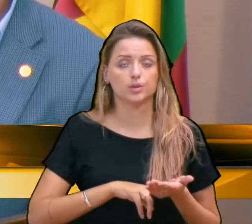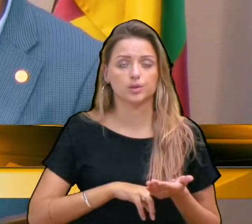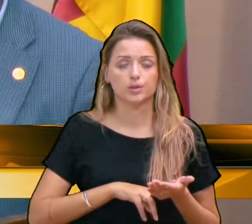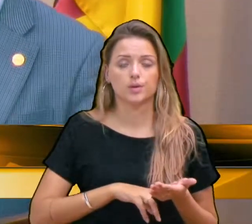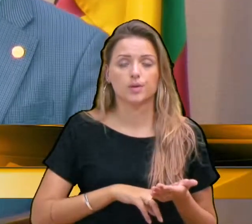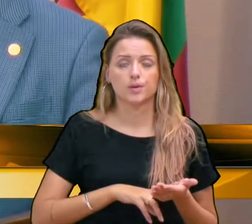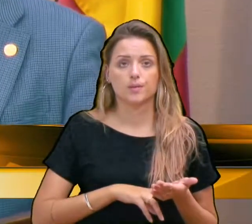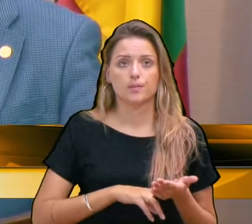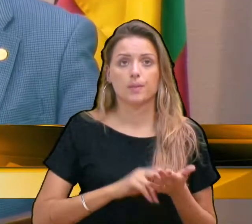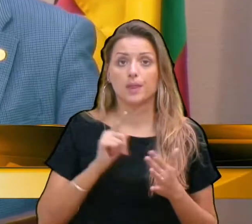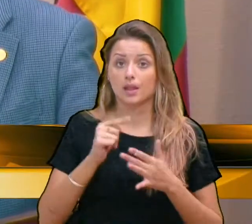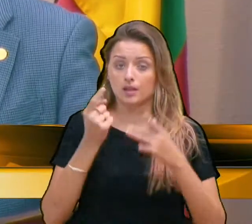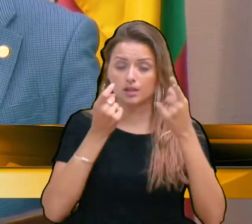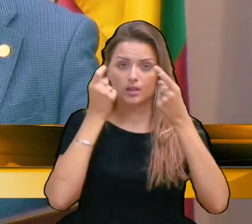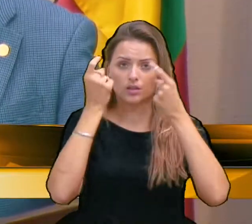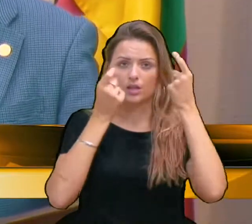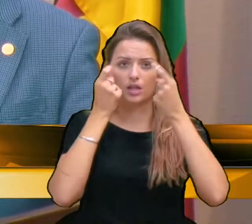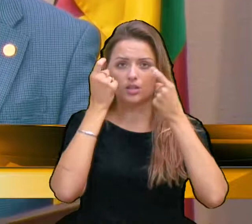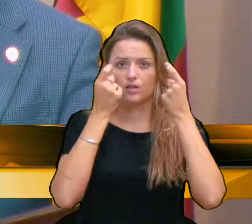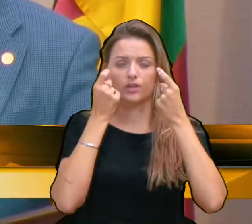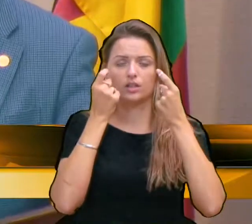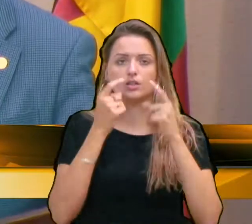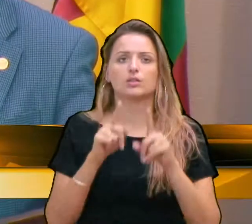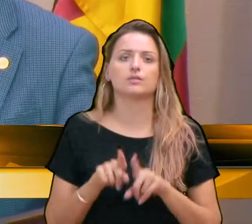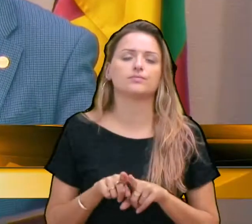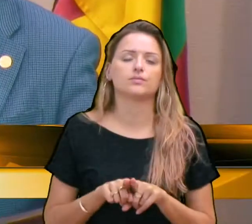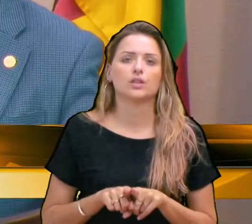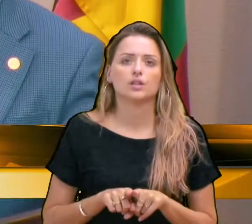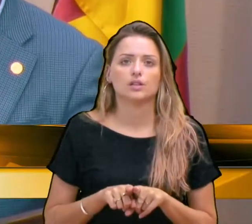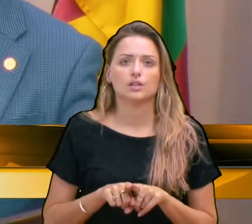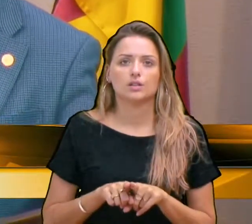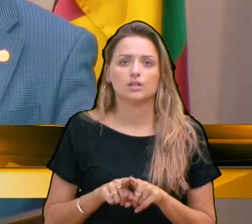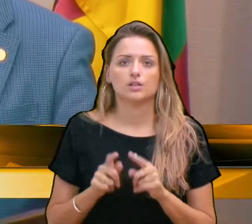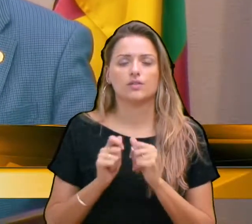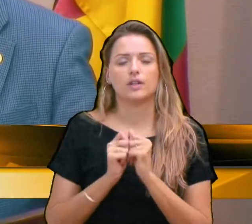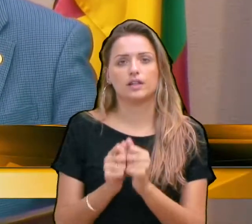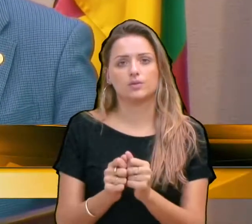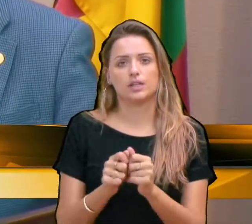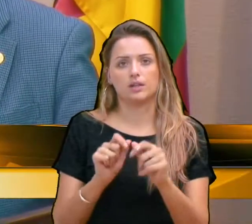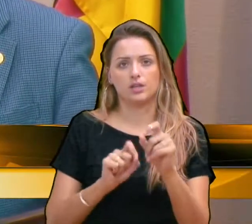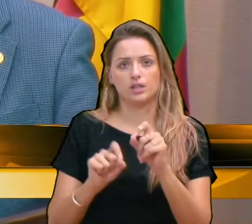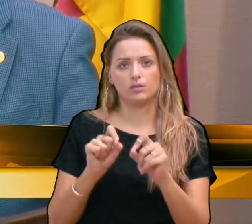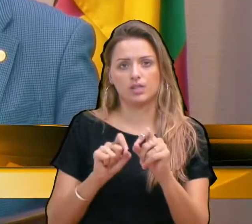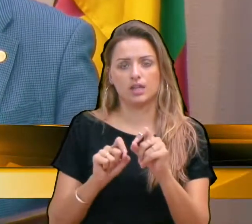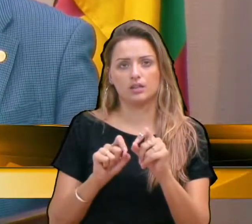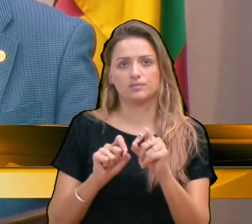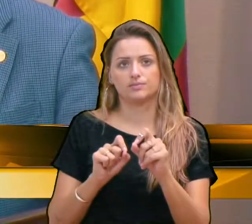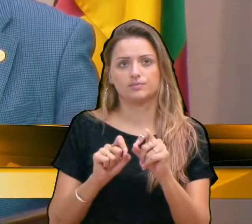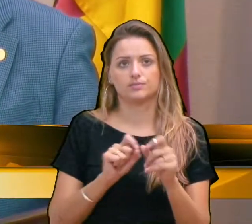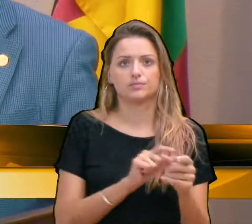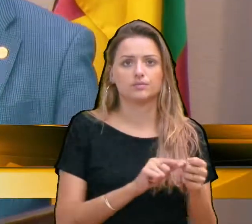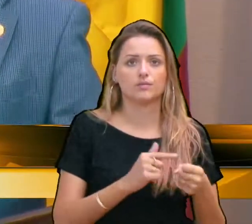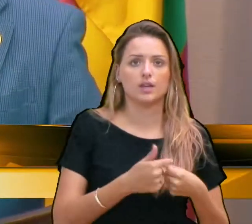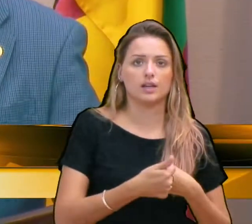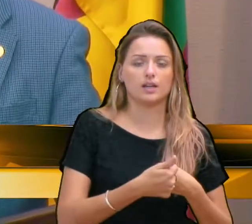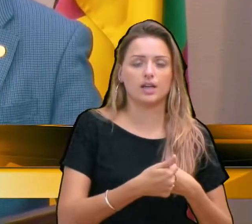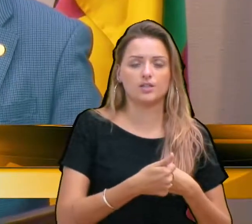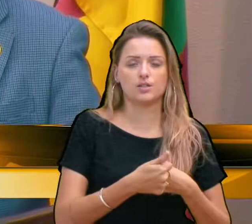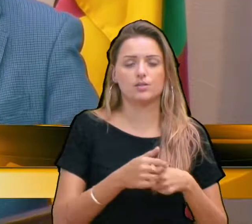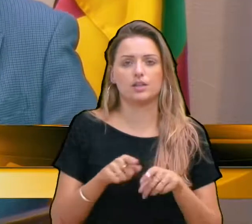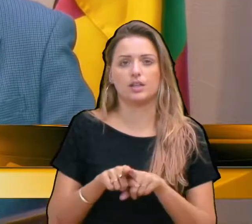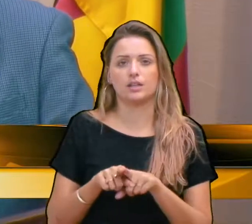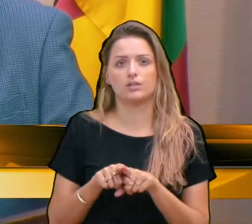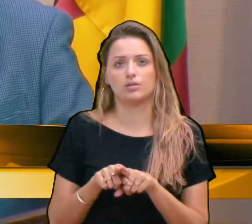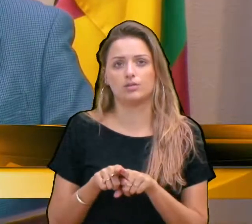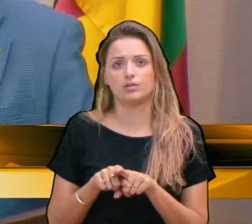é muito preocupante esta pequenez que o nosso município está sendo visto